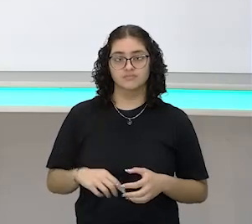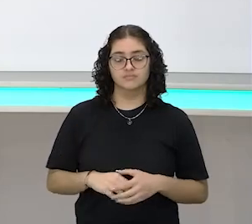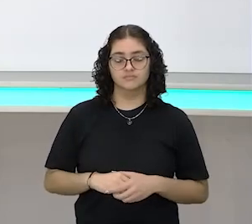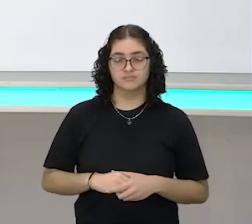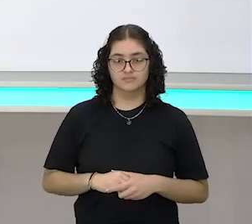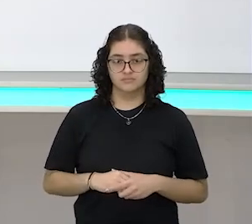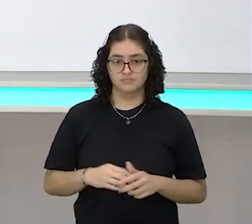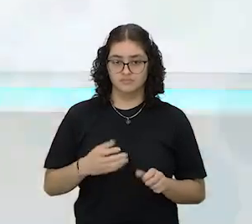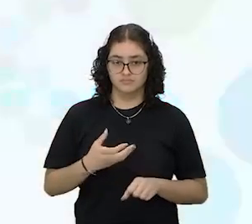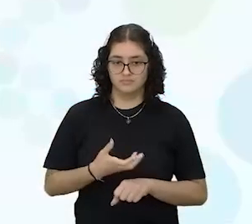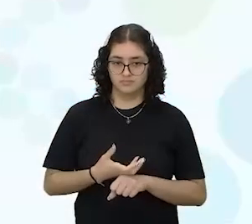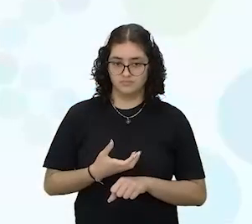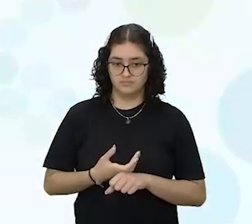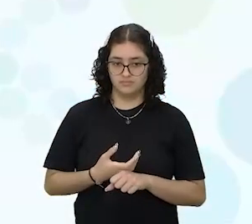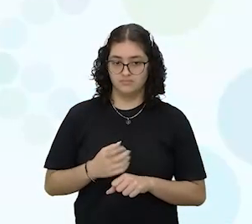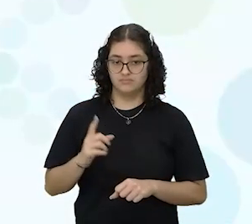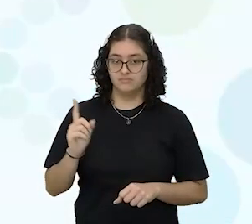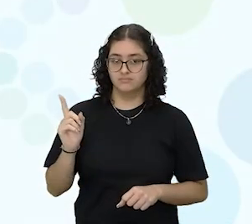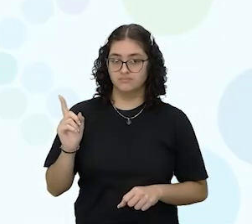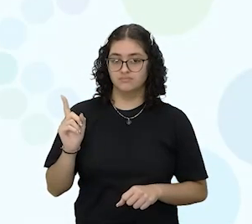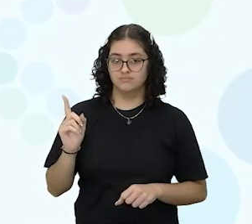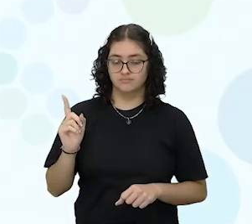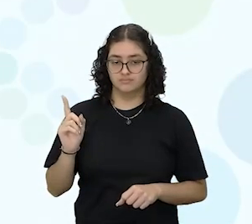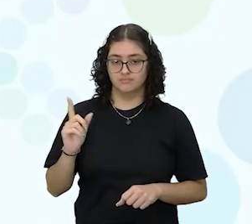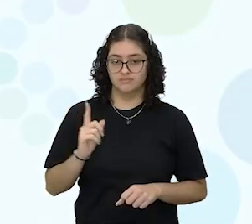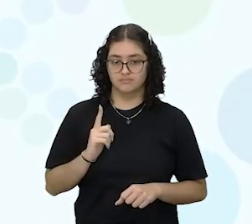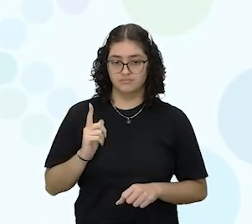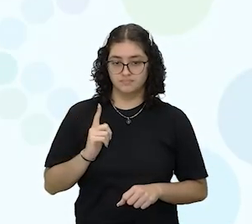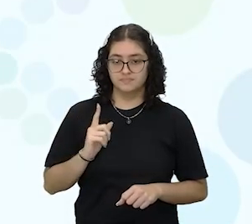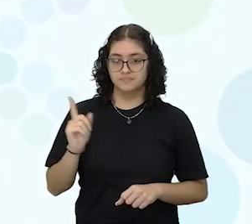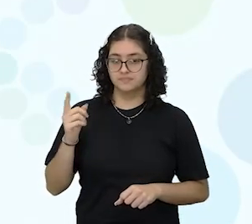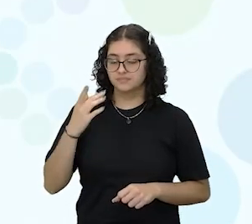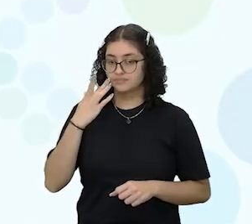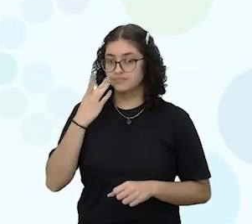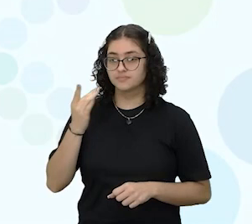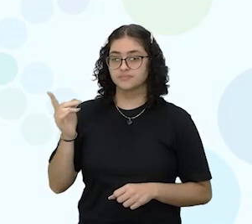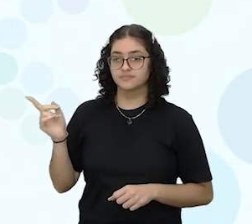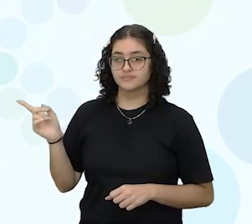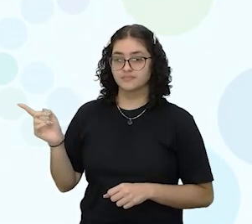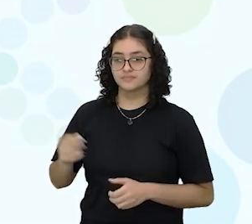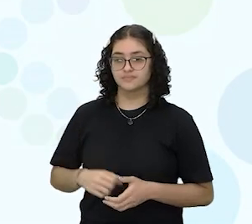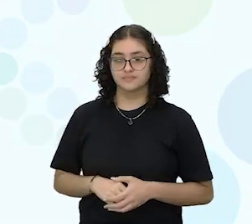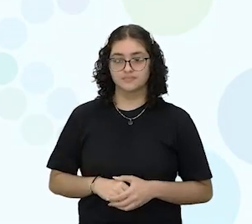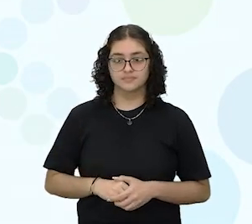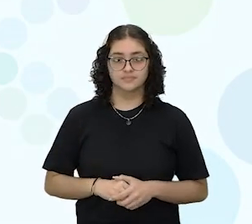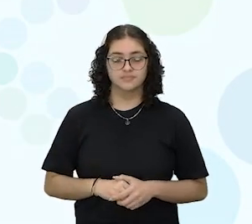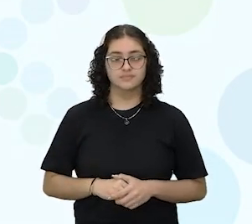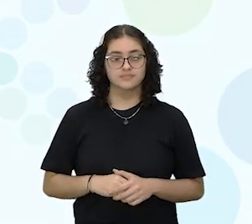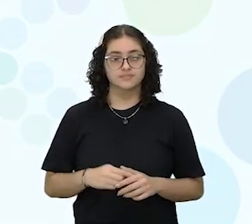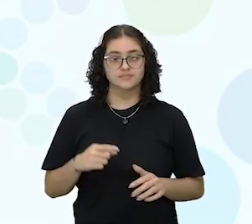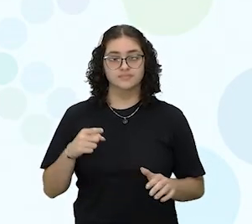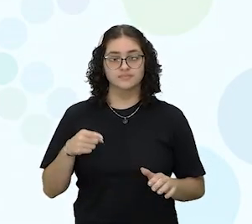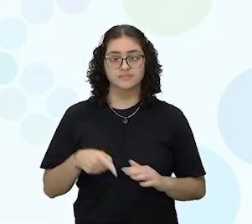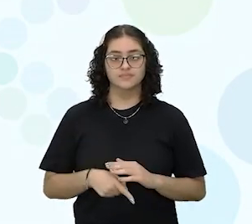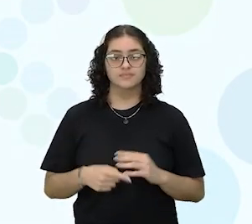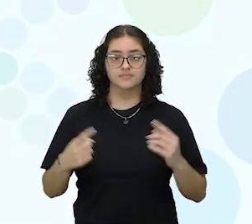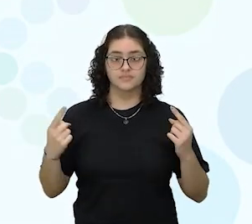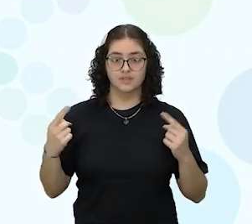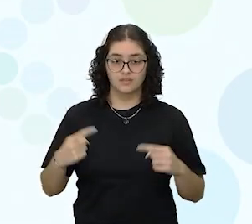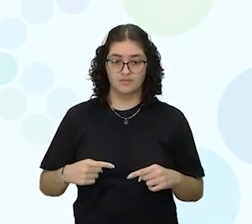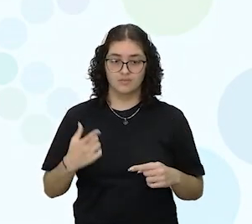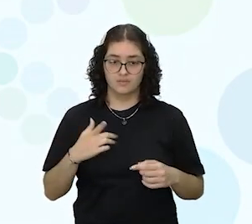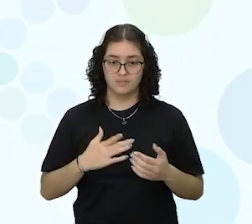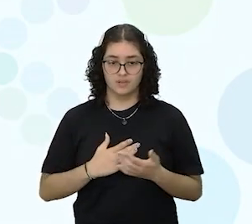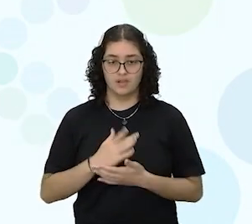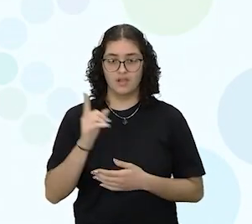aí, componente curricular, tá aí na tela para vocês verem melhor, né? O nosso aprofundamento é o Superar Desafios de